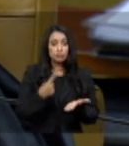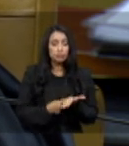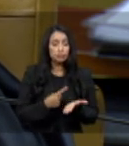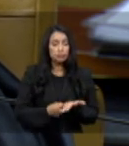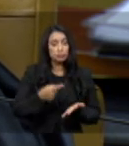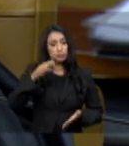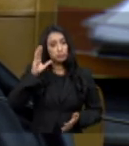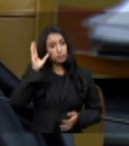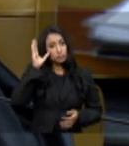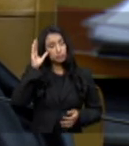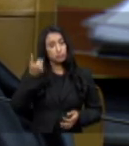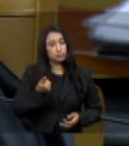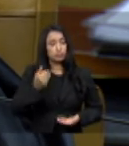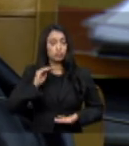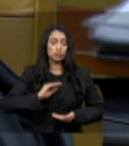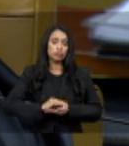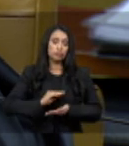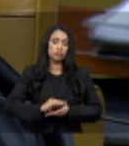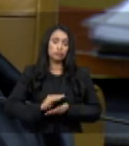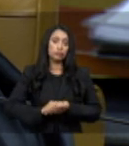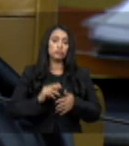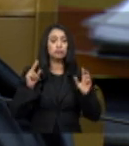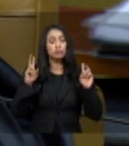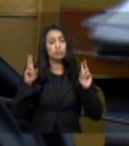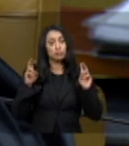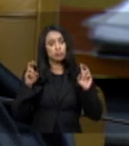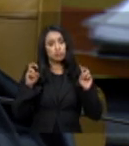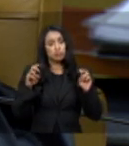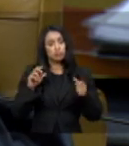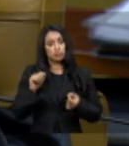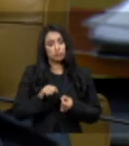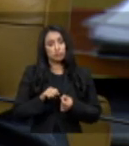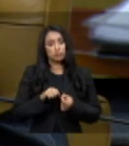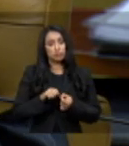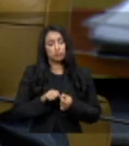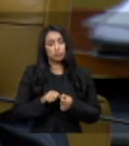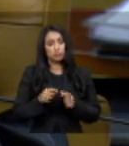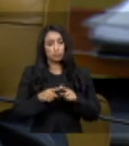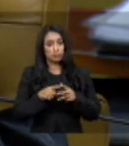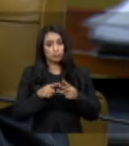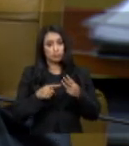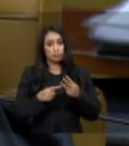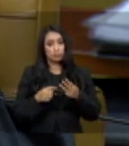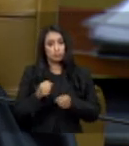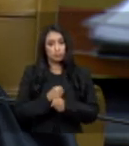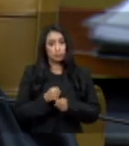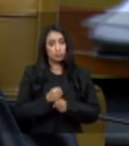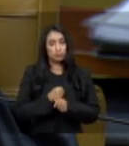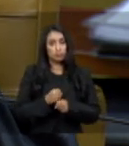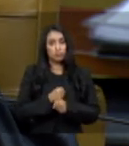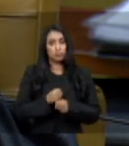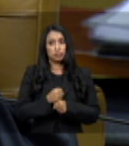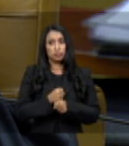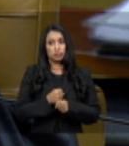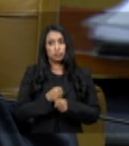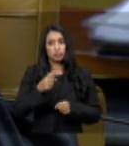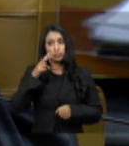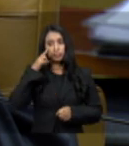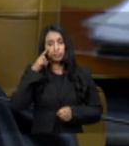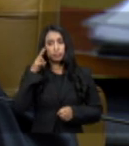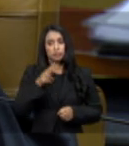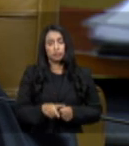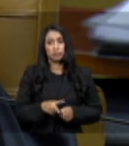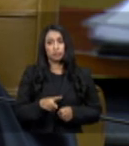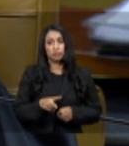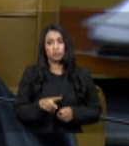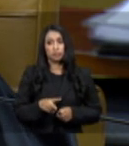decisão do supremo no tempo preconizado ali de três anos no foi o caso do